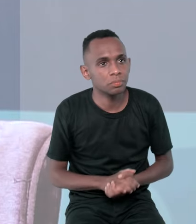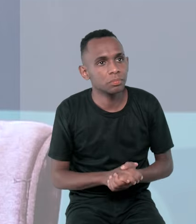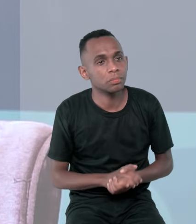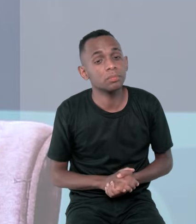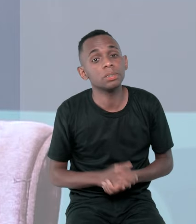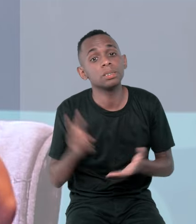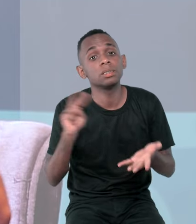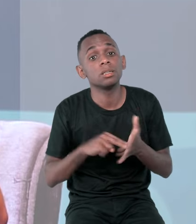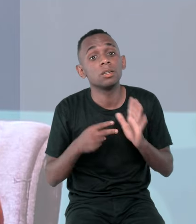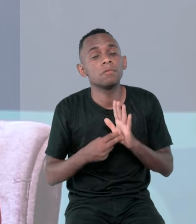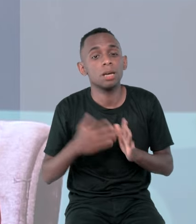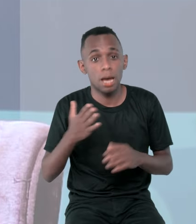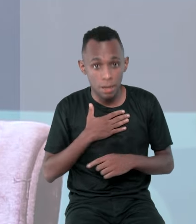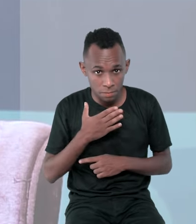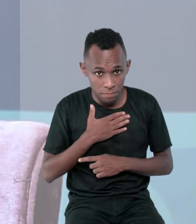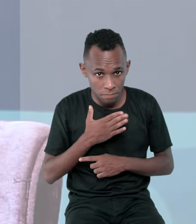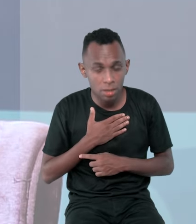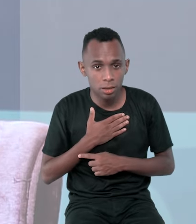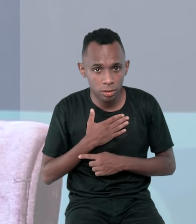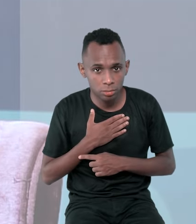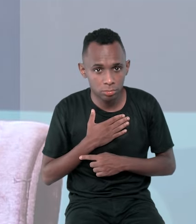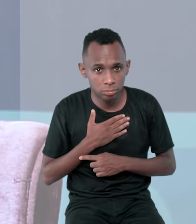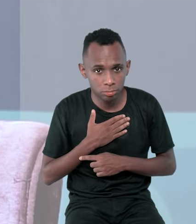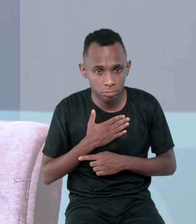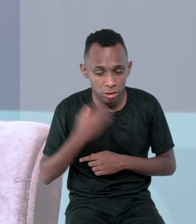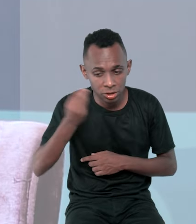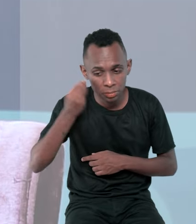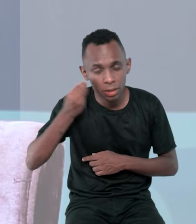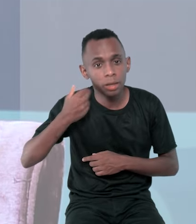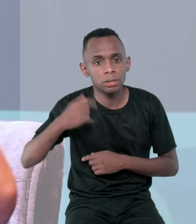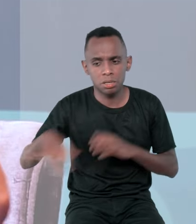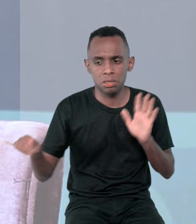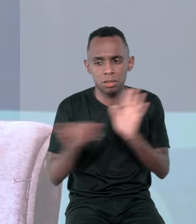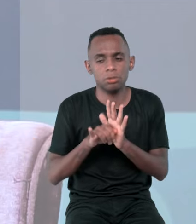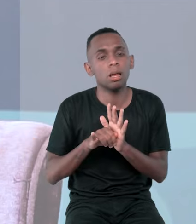Isso tem a ver com a minha trajetória enquanto identidade